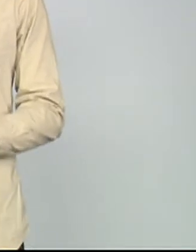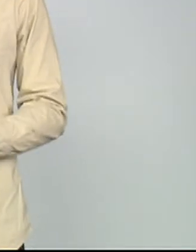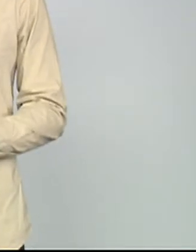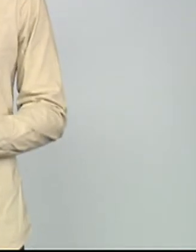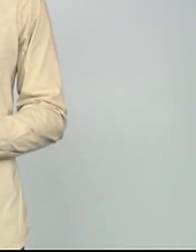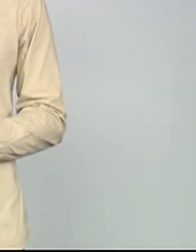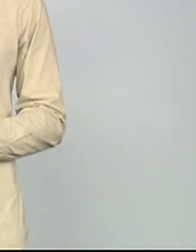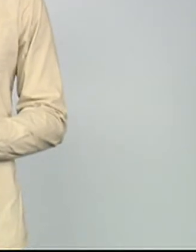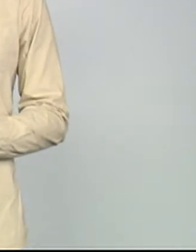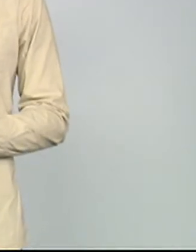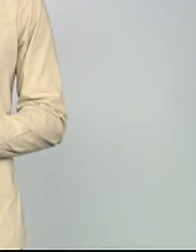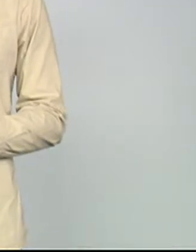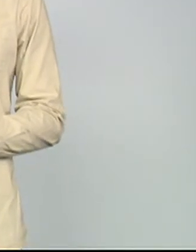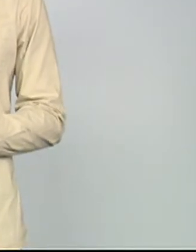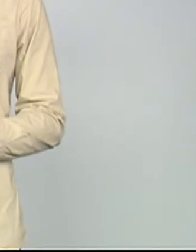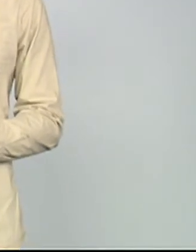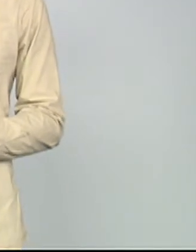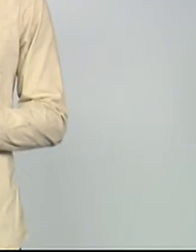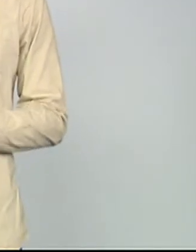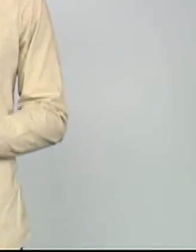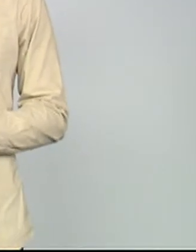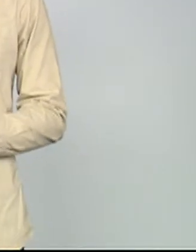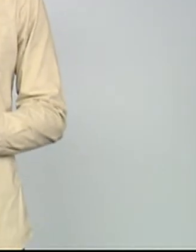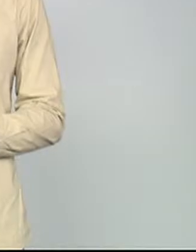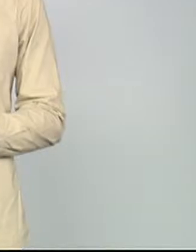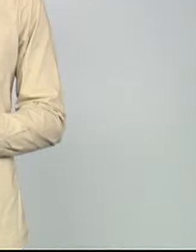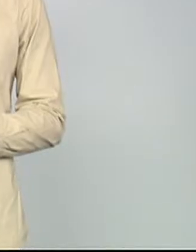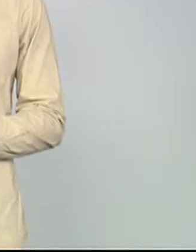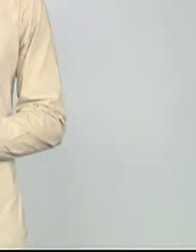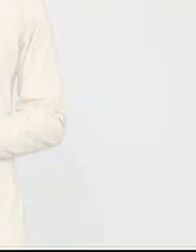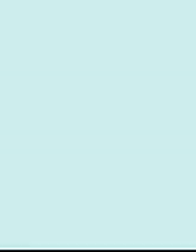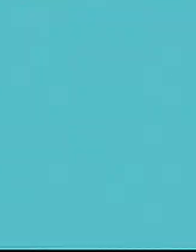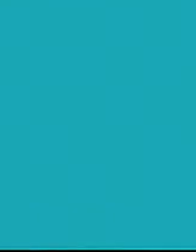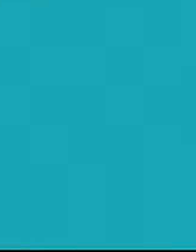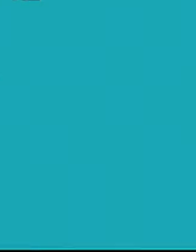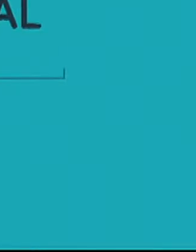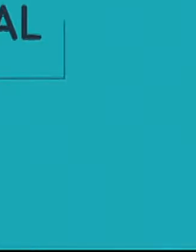sociais em direção a uma aprendizagem ativa e participativa.